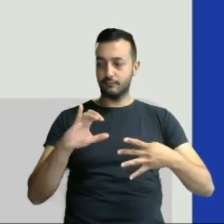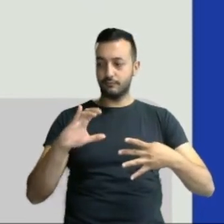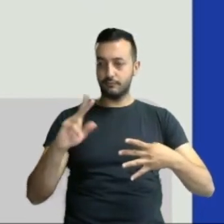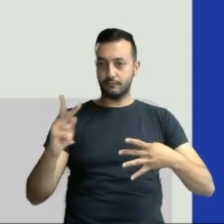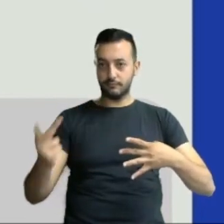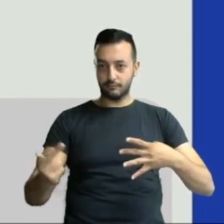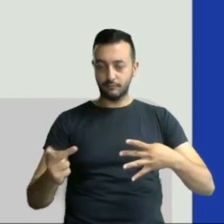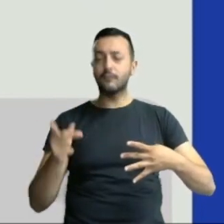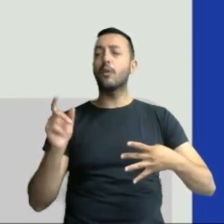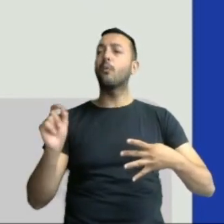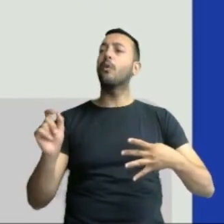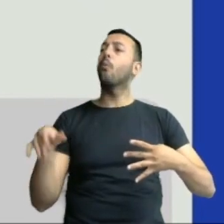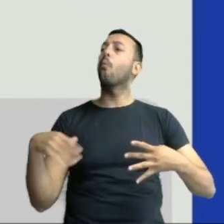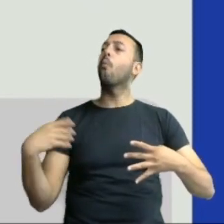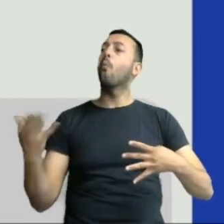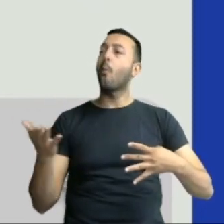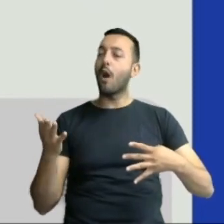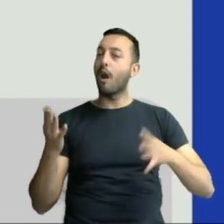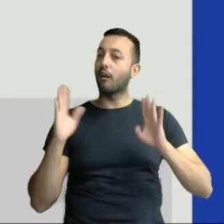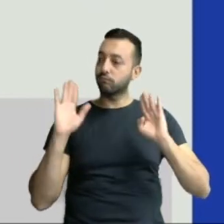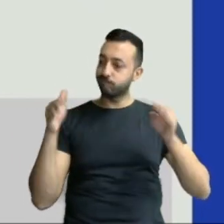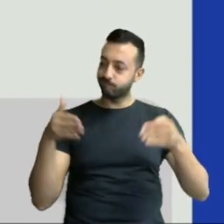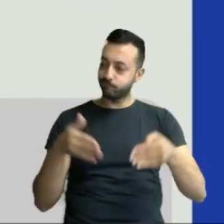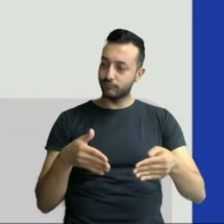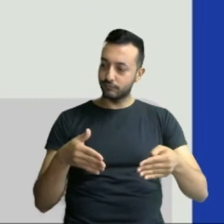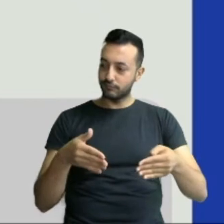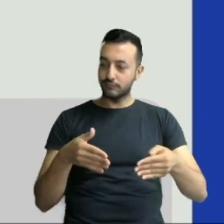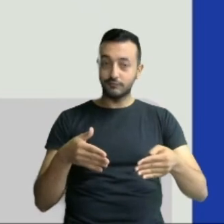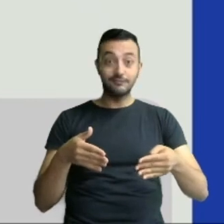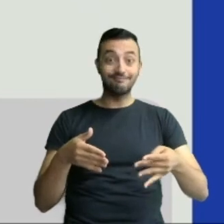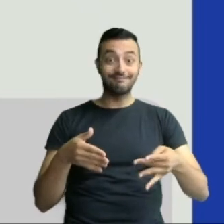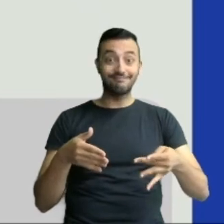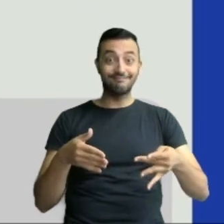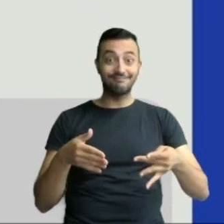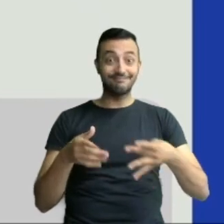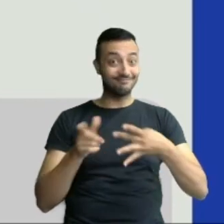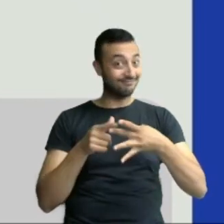ou qual, para respostas limitadas. E aí, será que é esse?